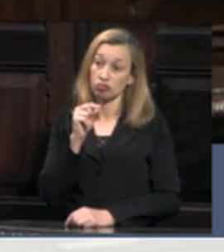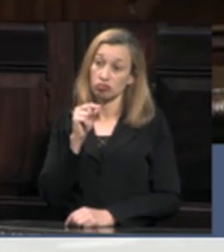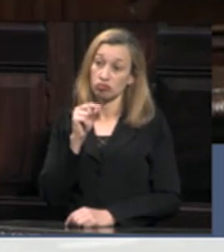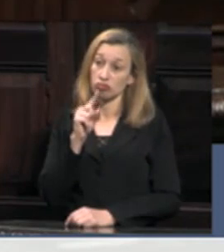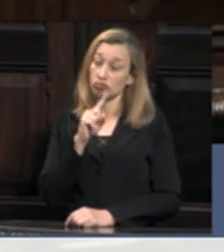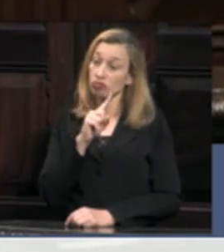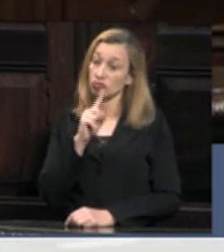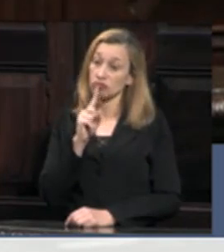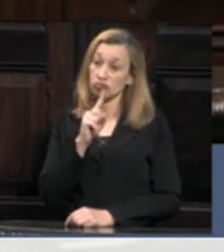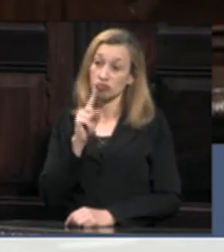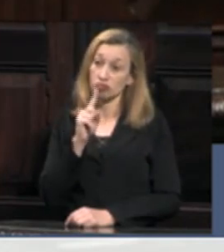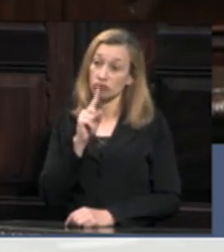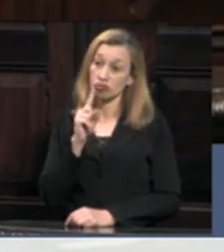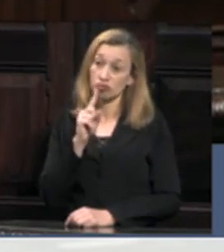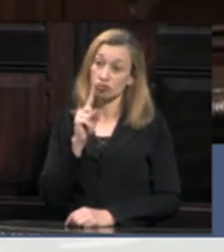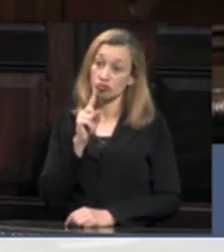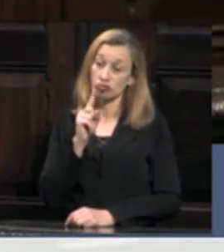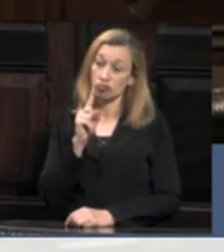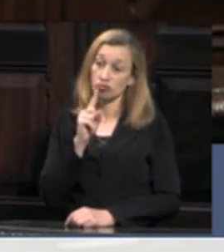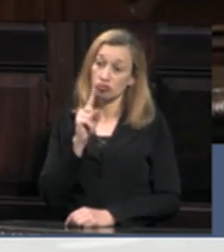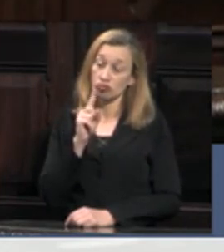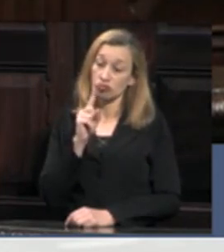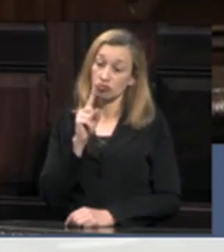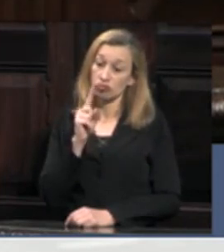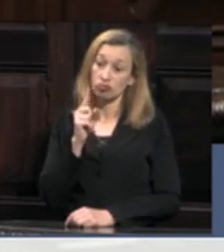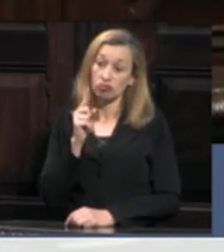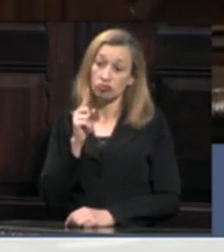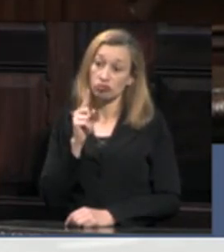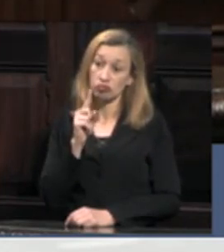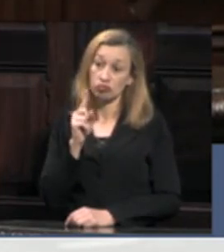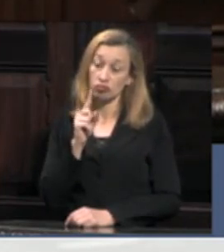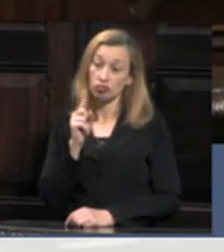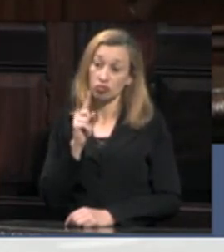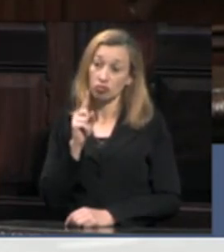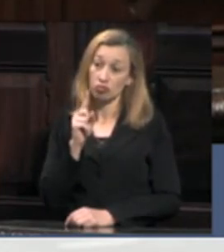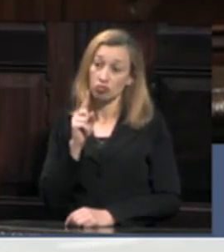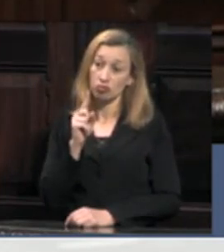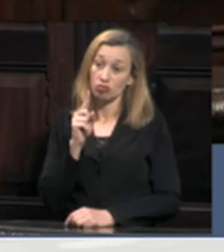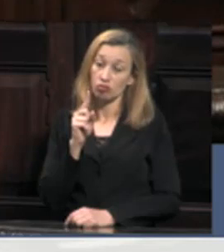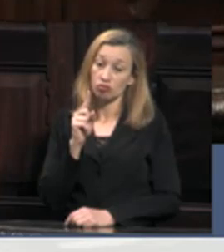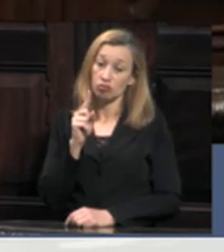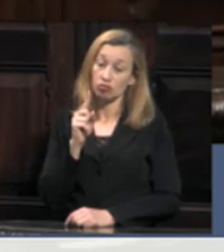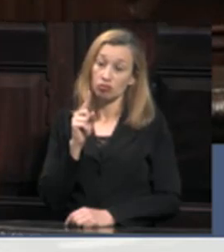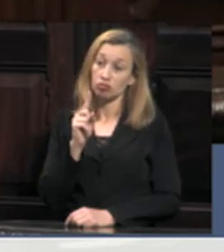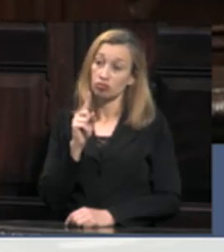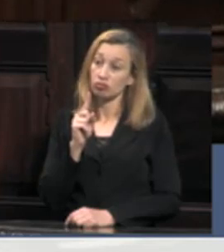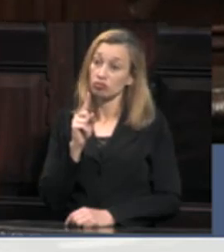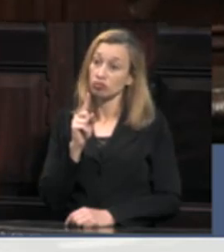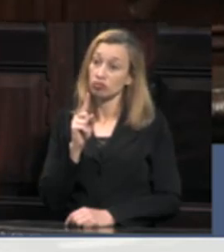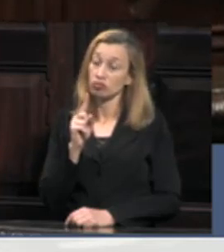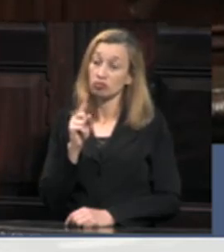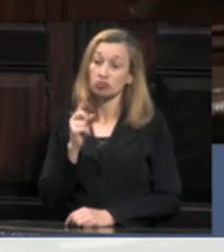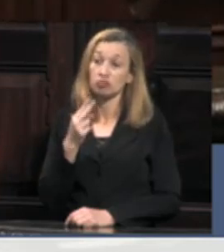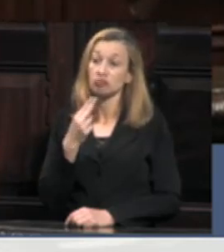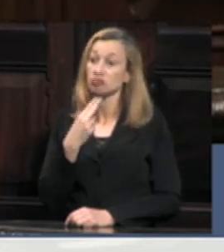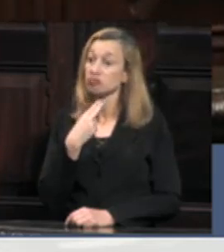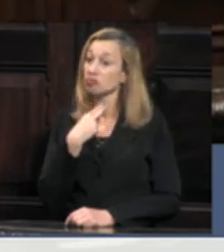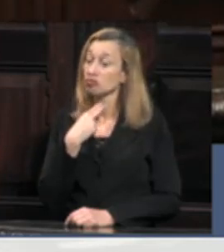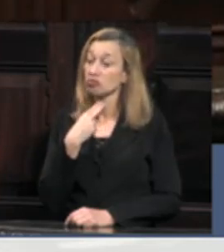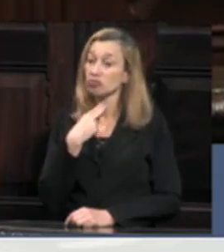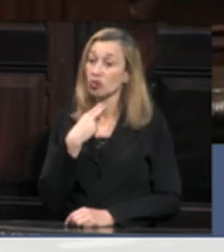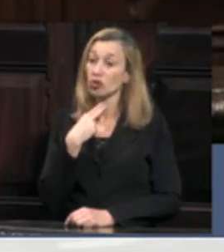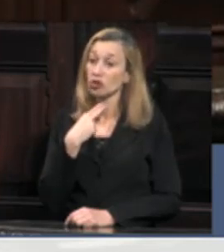não exime as casas legislativas nos seus 3 âmbitos e não exime a